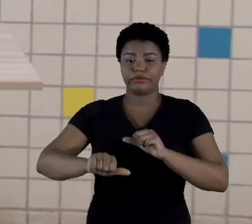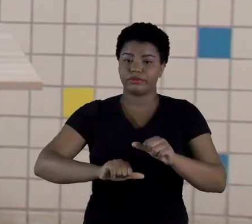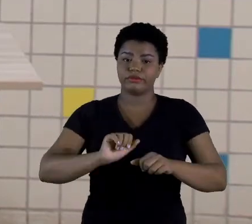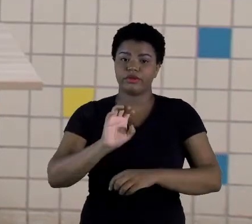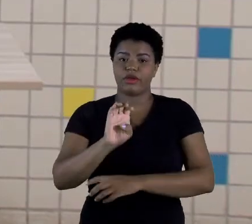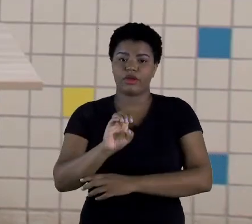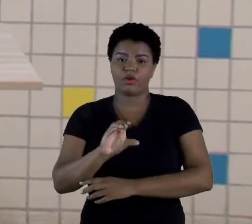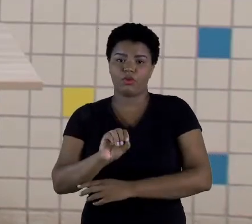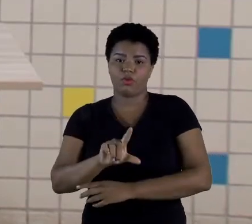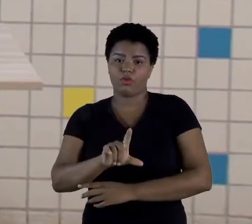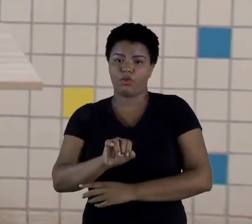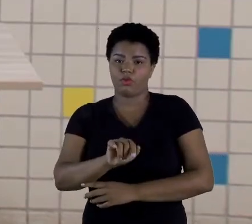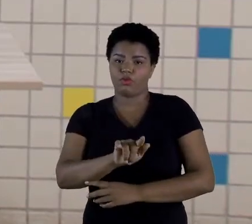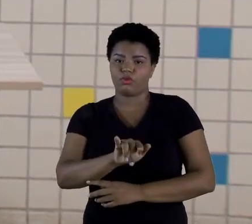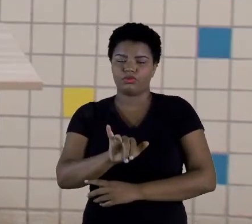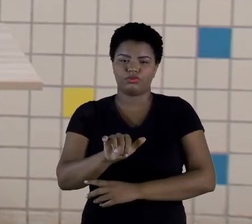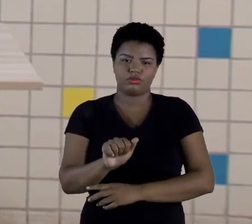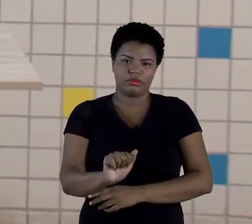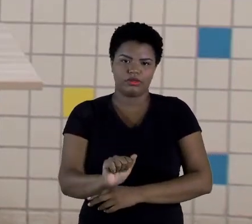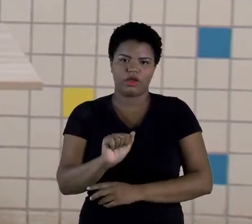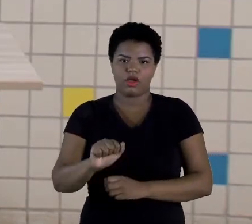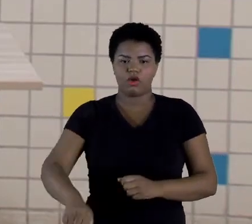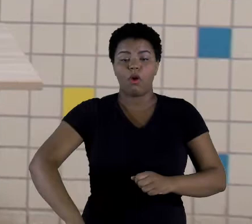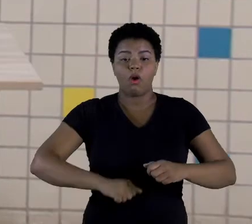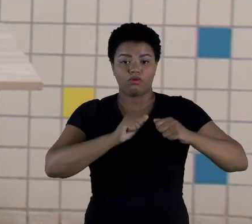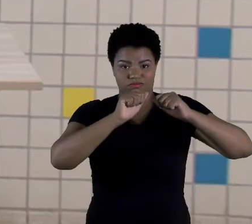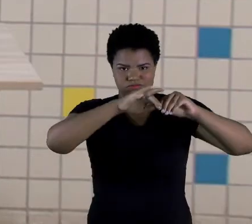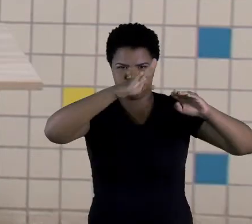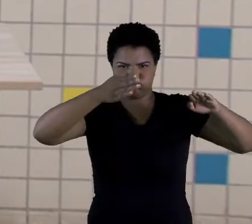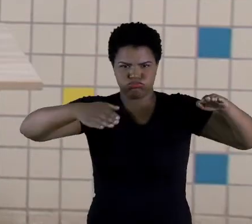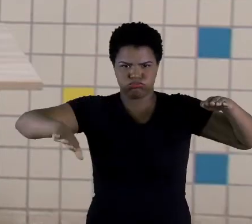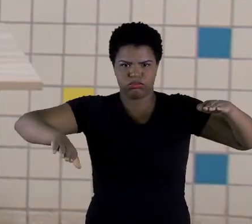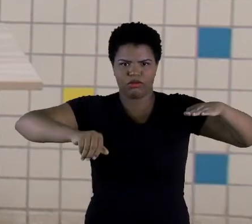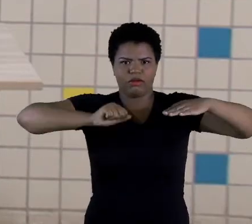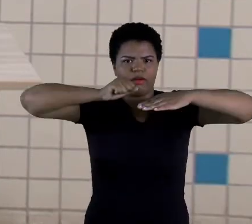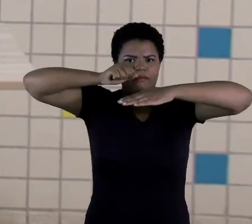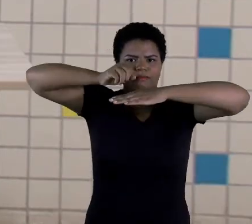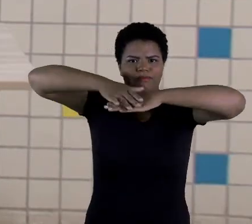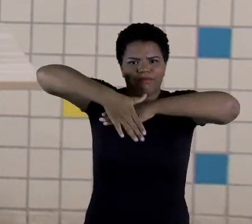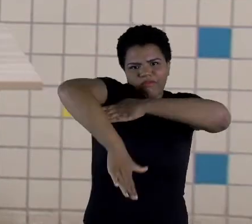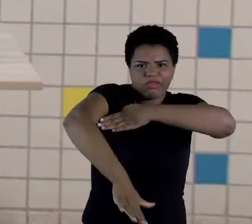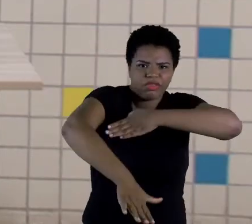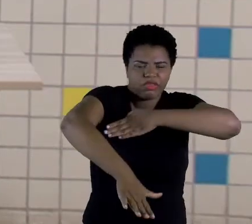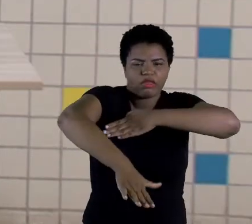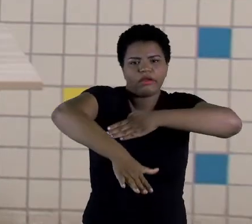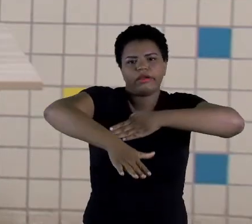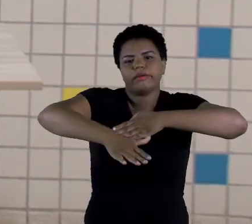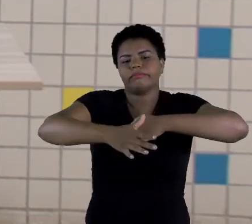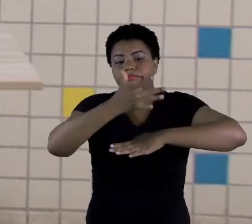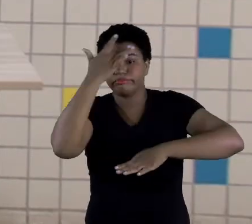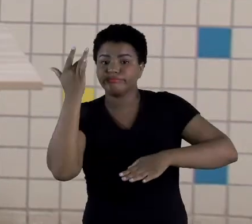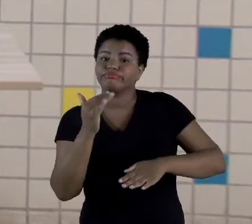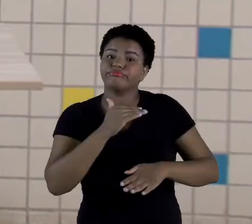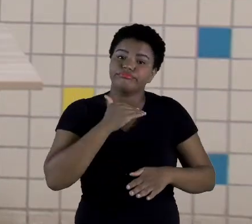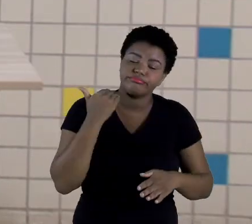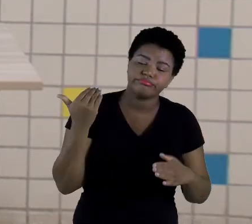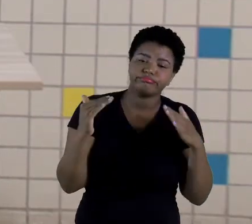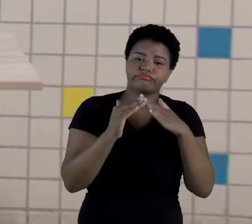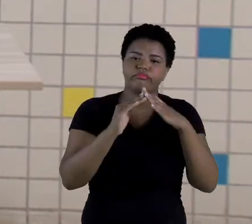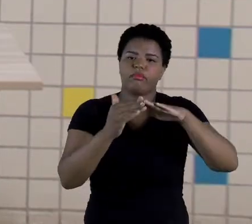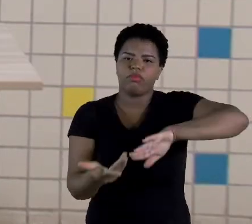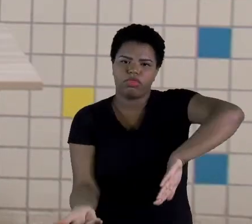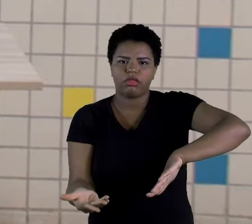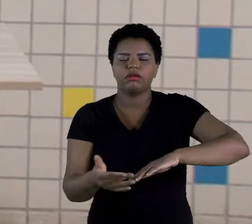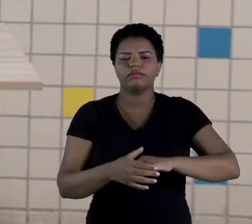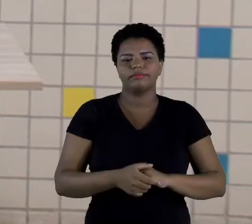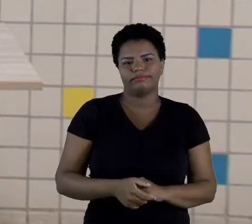exemplo, quando há um deslizamento, pessoas são mortas, casas são derrubadas, vai acontecer o